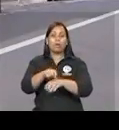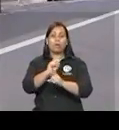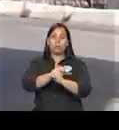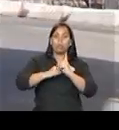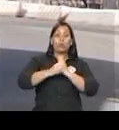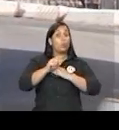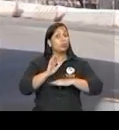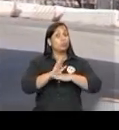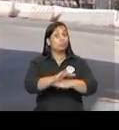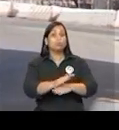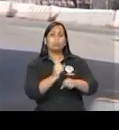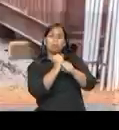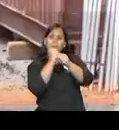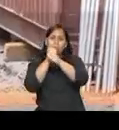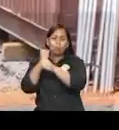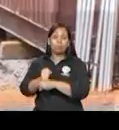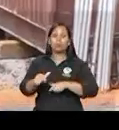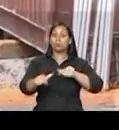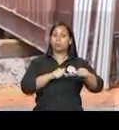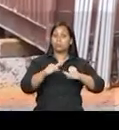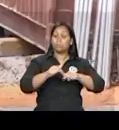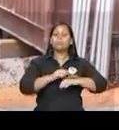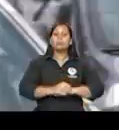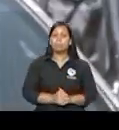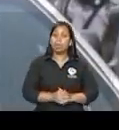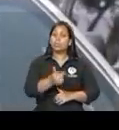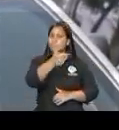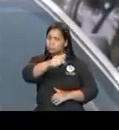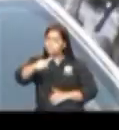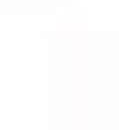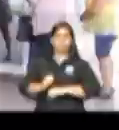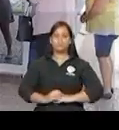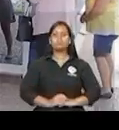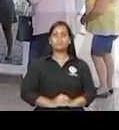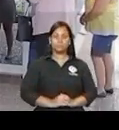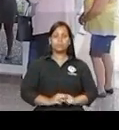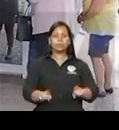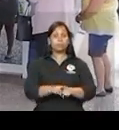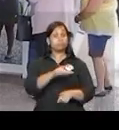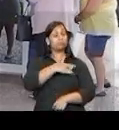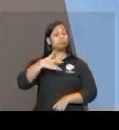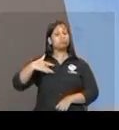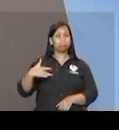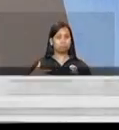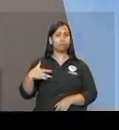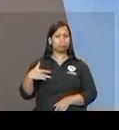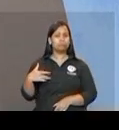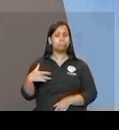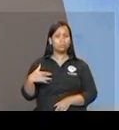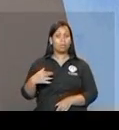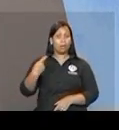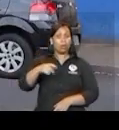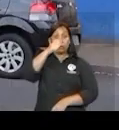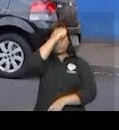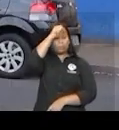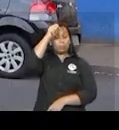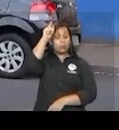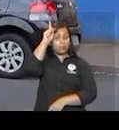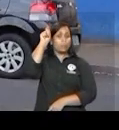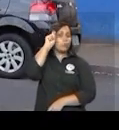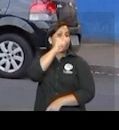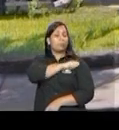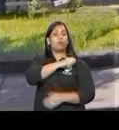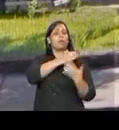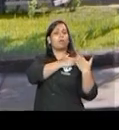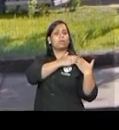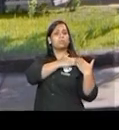social, obras, trabalho, entre outros setores. Na área da saúde, a gestão municipal é responsável por